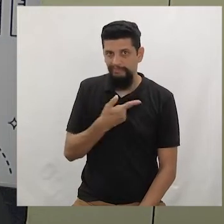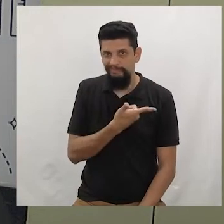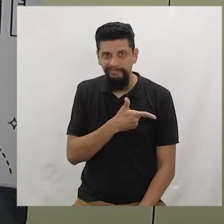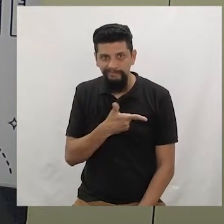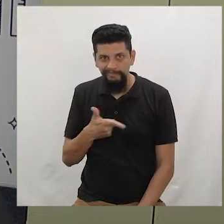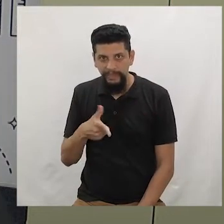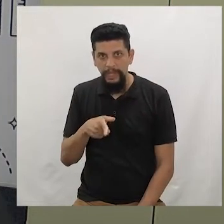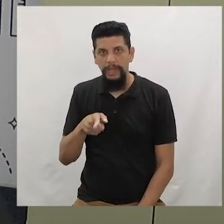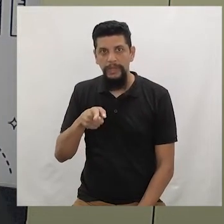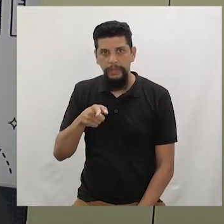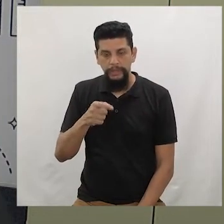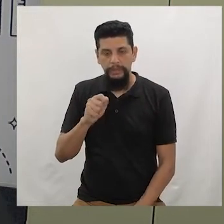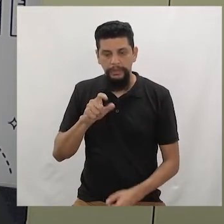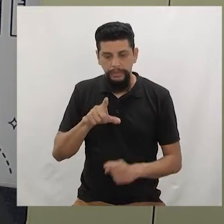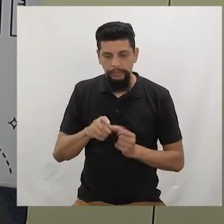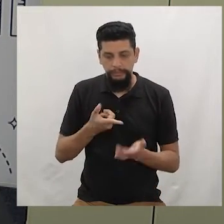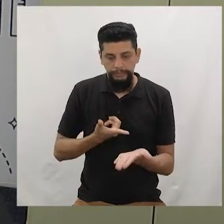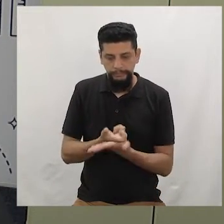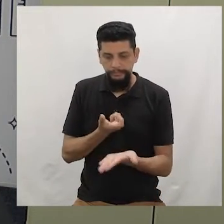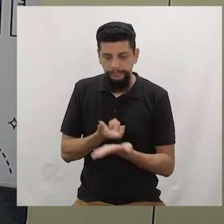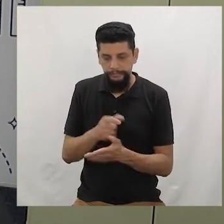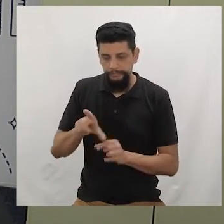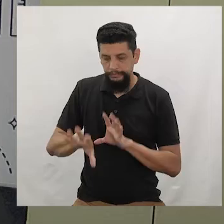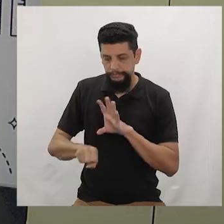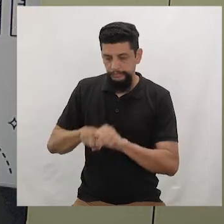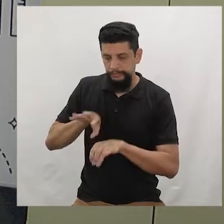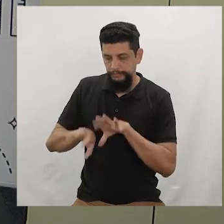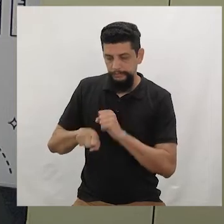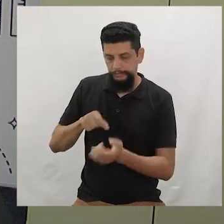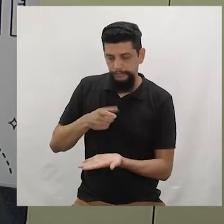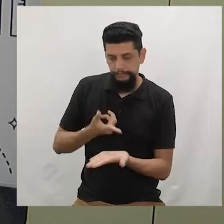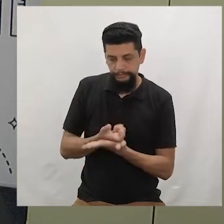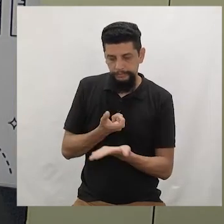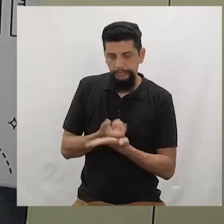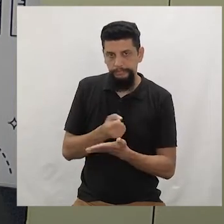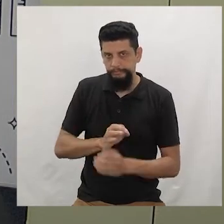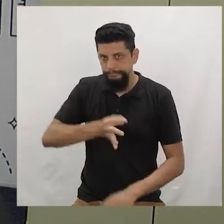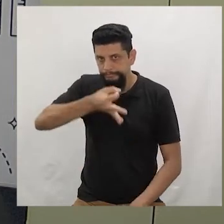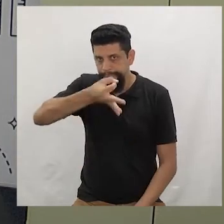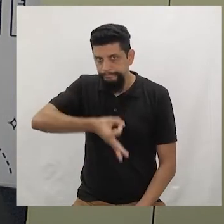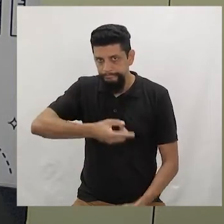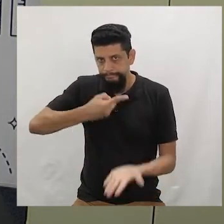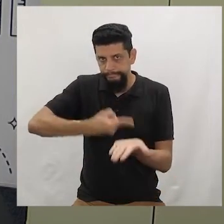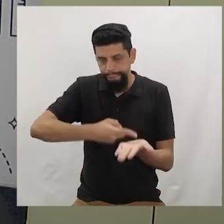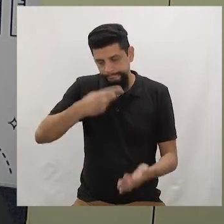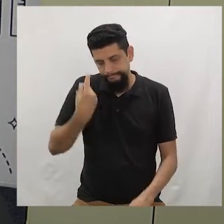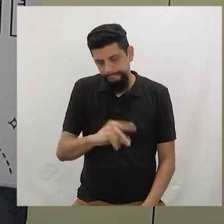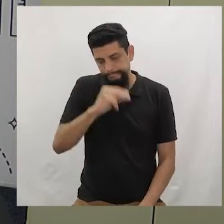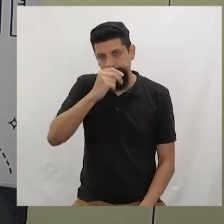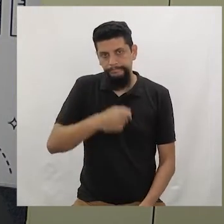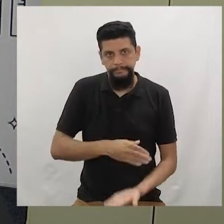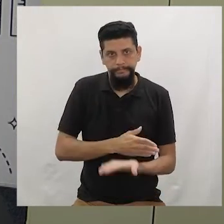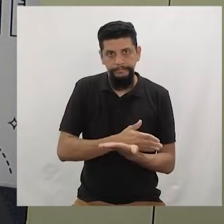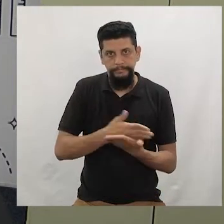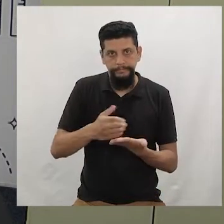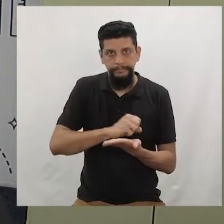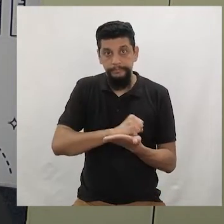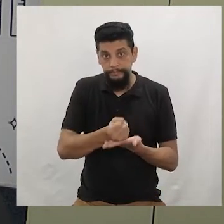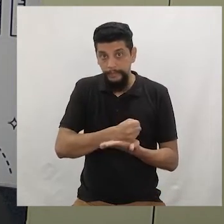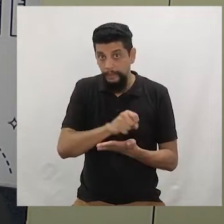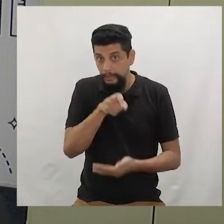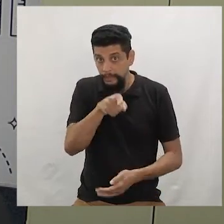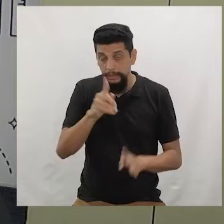ou você não tenha, nós vamos comprar do monte, tá? Um montinho. Tá isso certo, mesmo. Combinado. Então vamos então, lá vamos jogar.